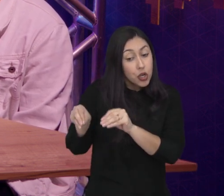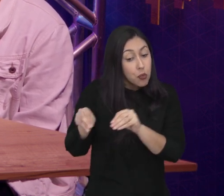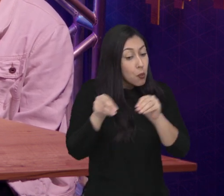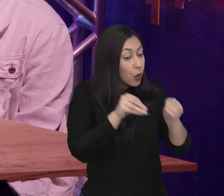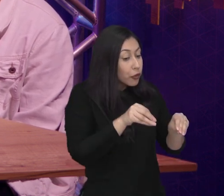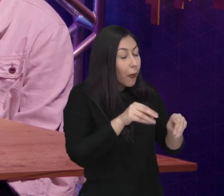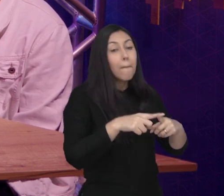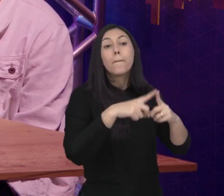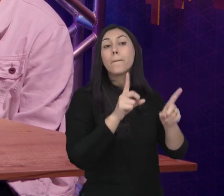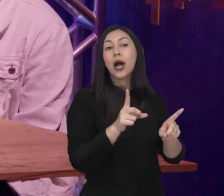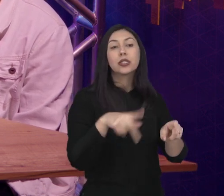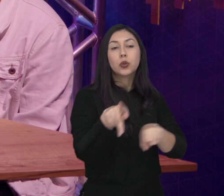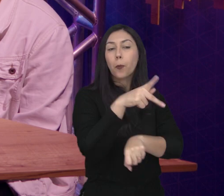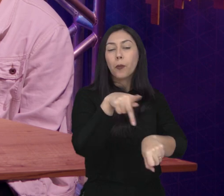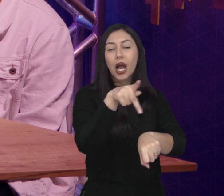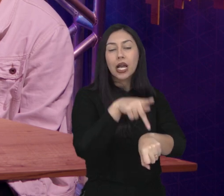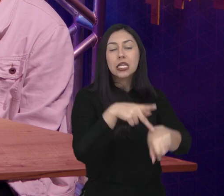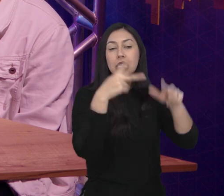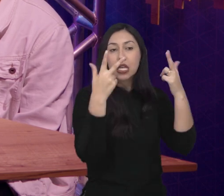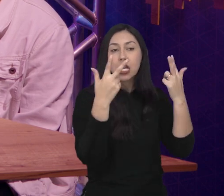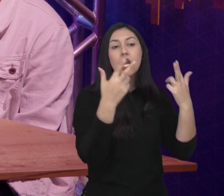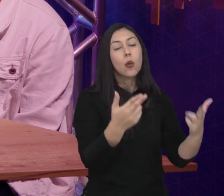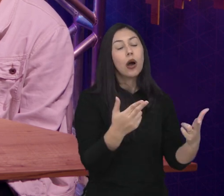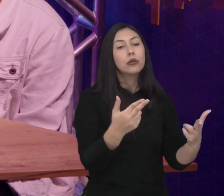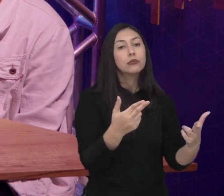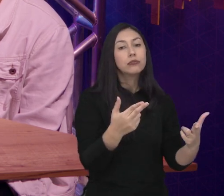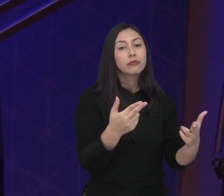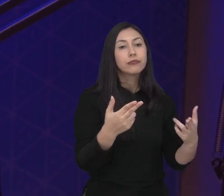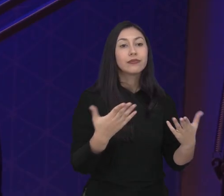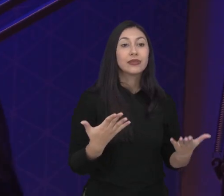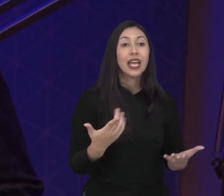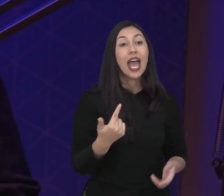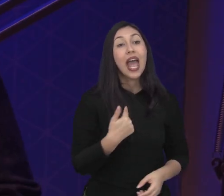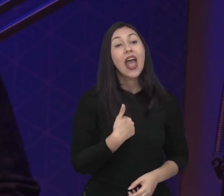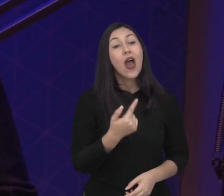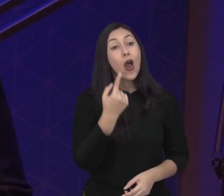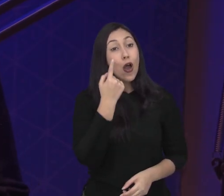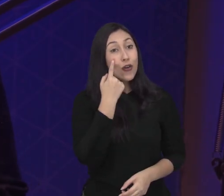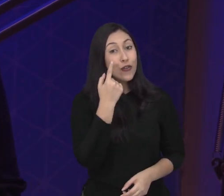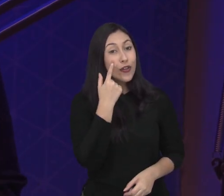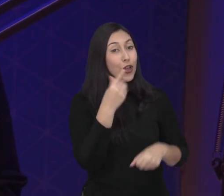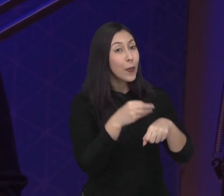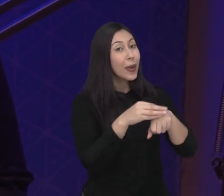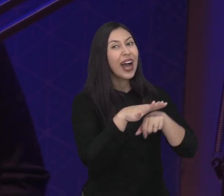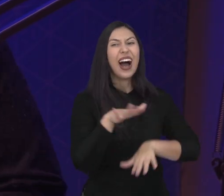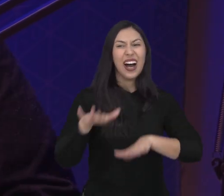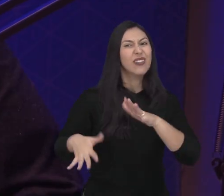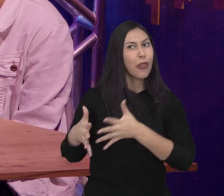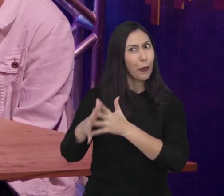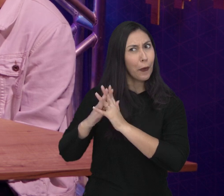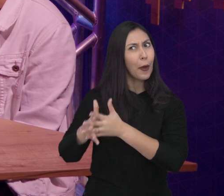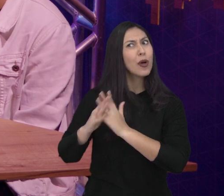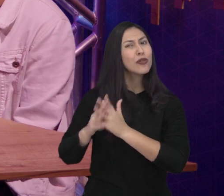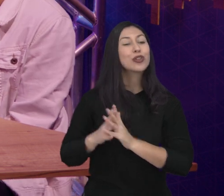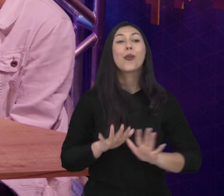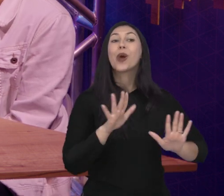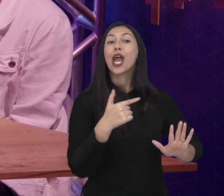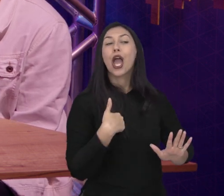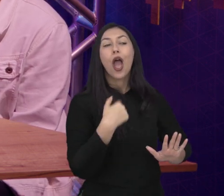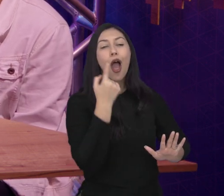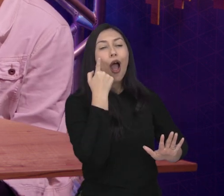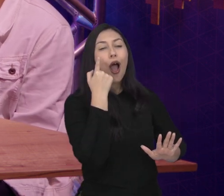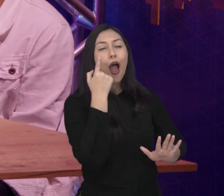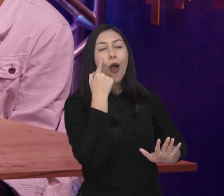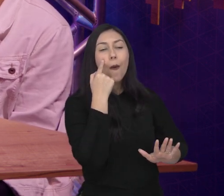Então, esses basicamente são os nomes, mas é bem fácil, né? Eu vi uma dica, eu vi uma dica